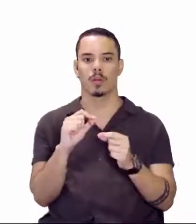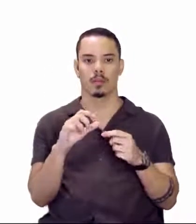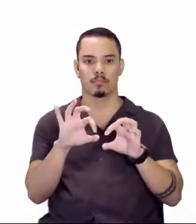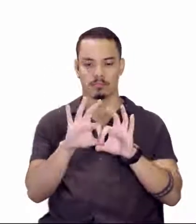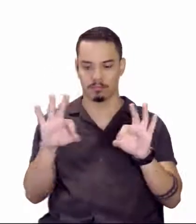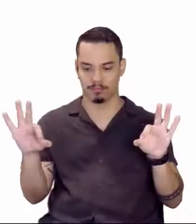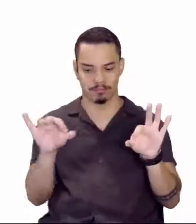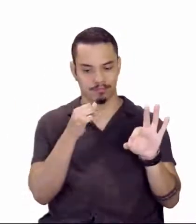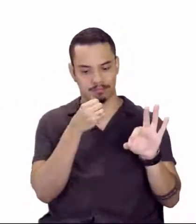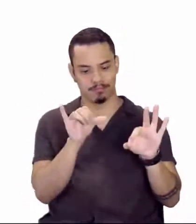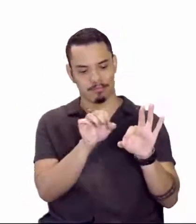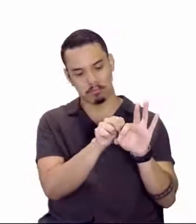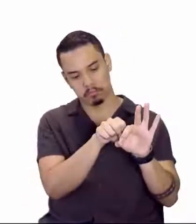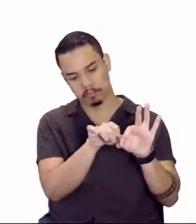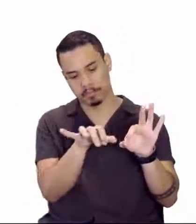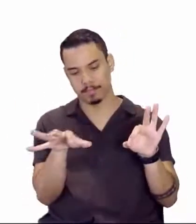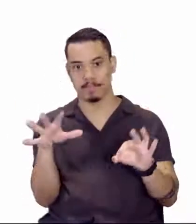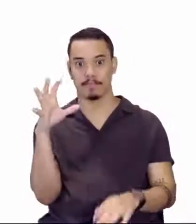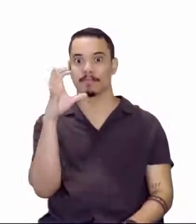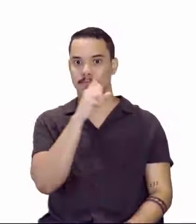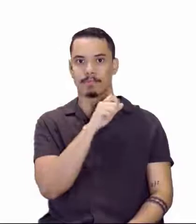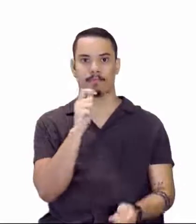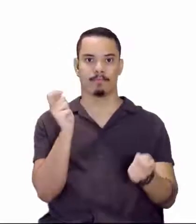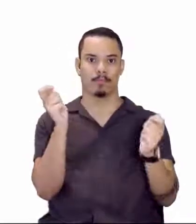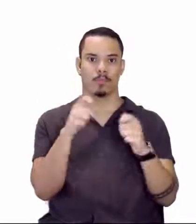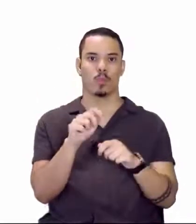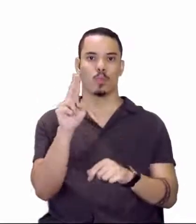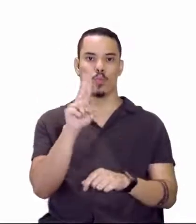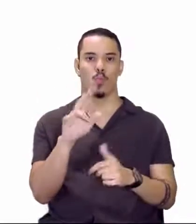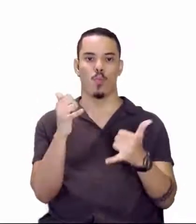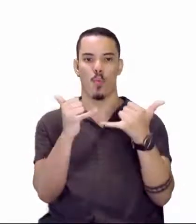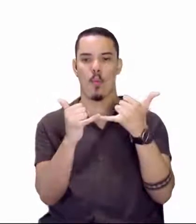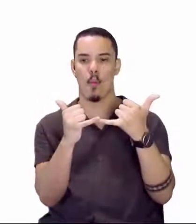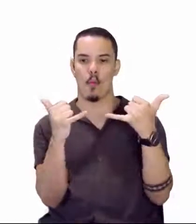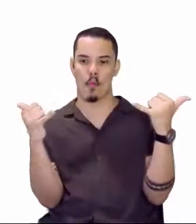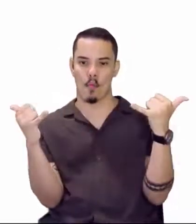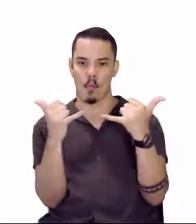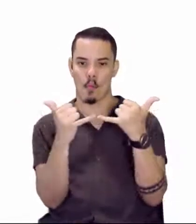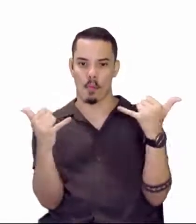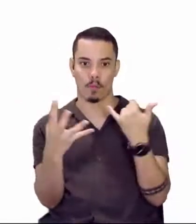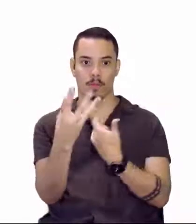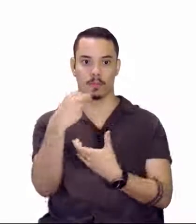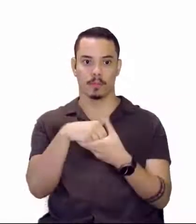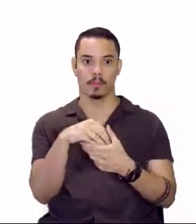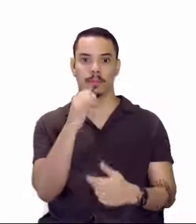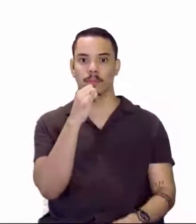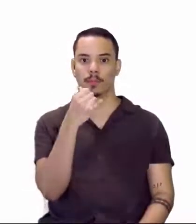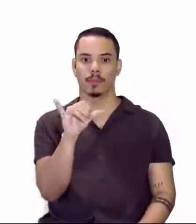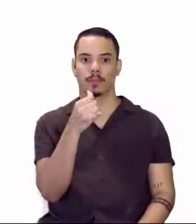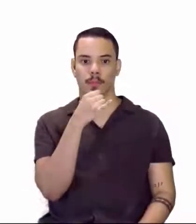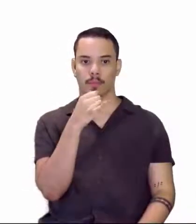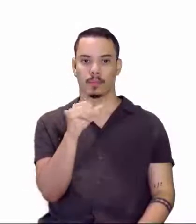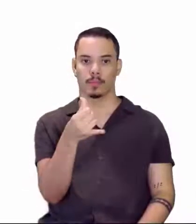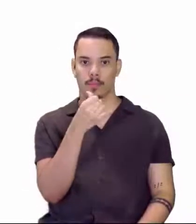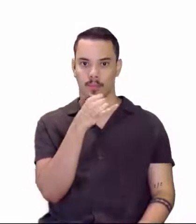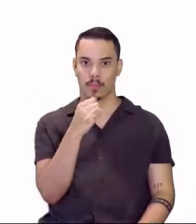elétrica, eles podem ser utilizados como fio para conduzir corrente elétrica, como o caso do cobre, não